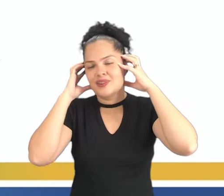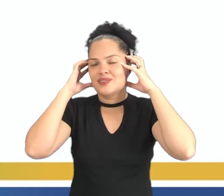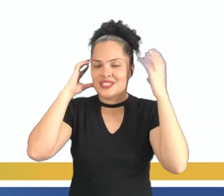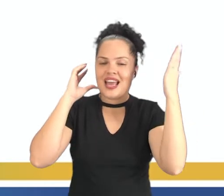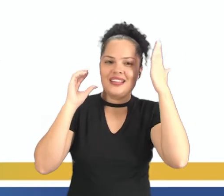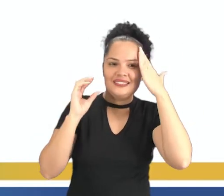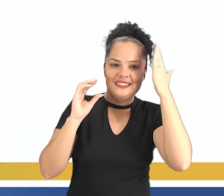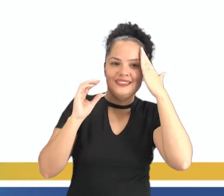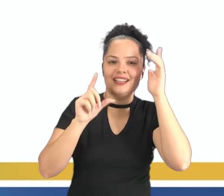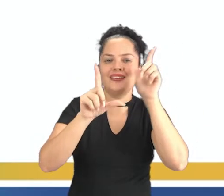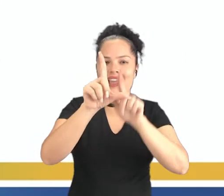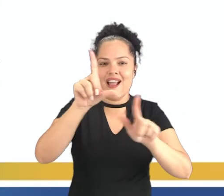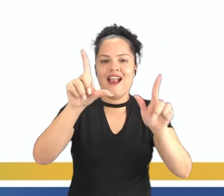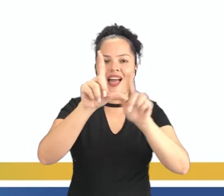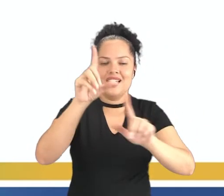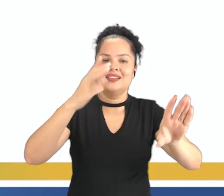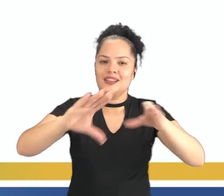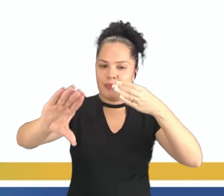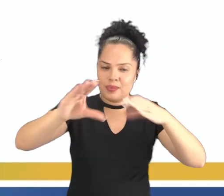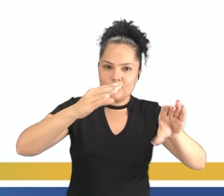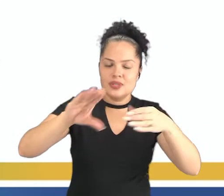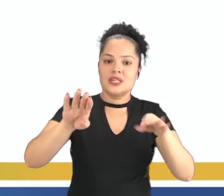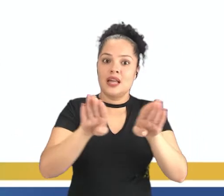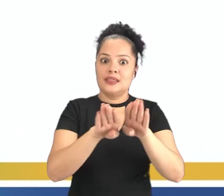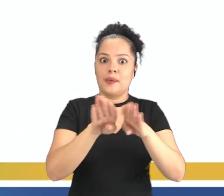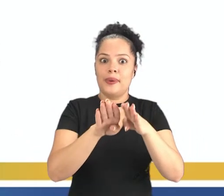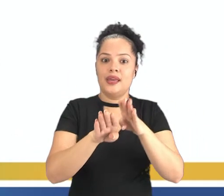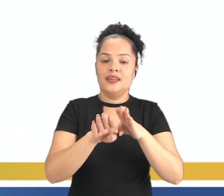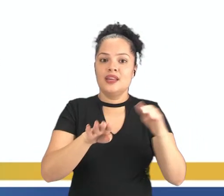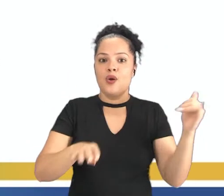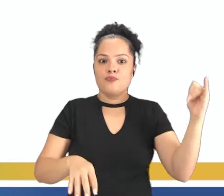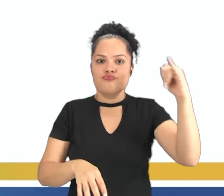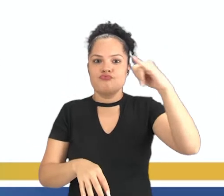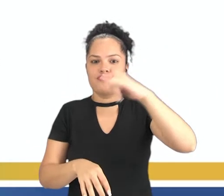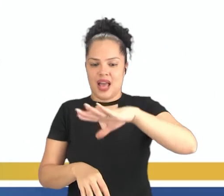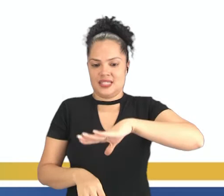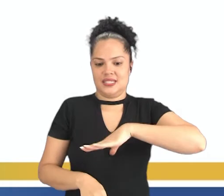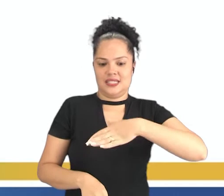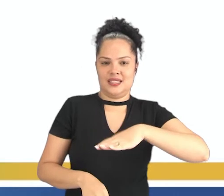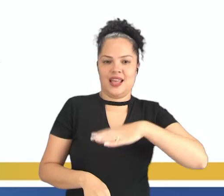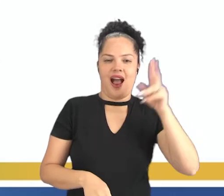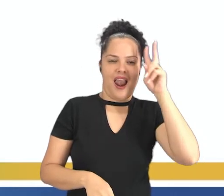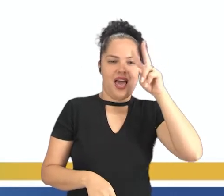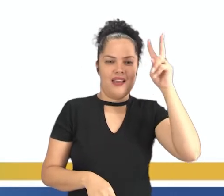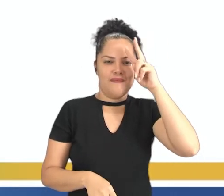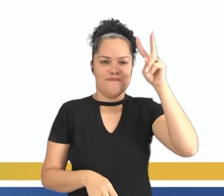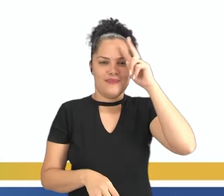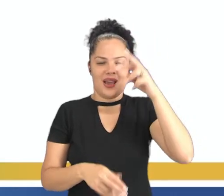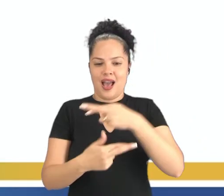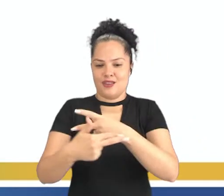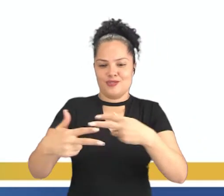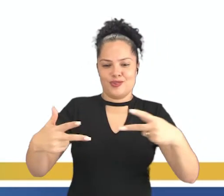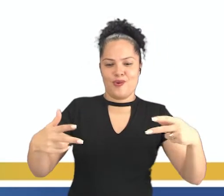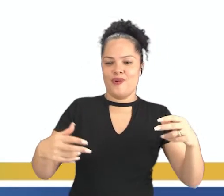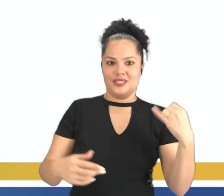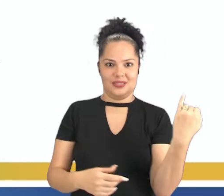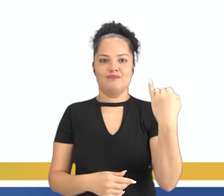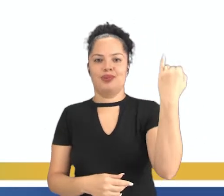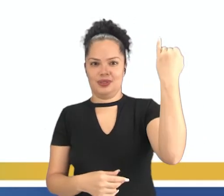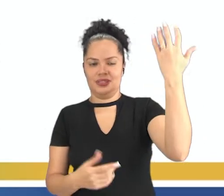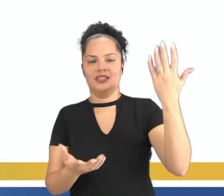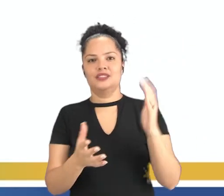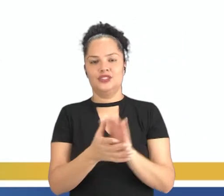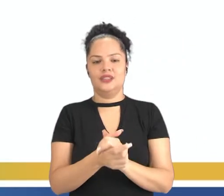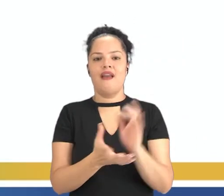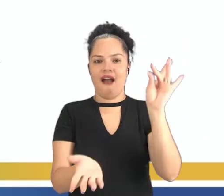ou visitar uma cidade para onde já se visitou e relembrar os pontos mais importantes, afirma, né,